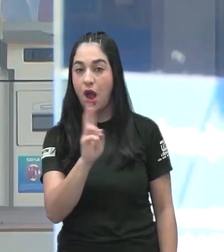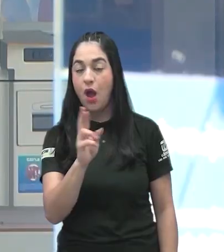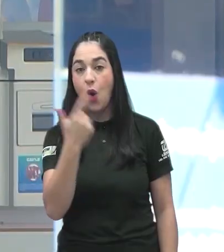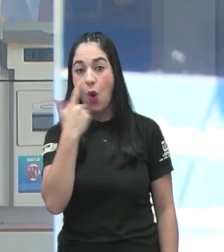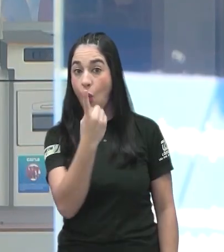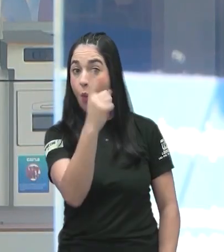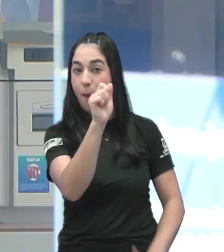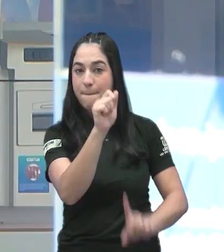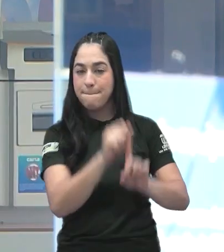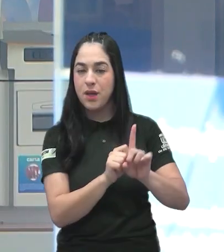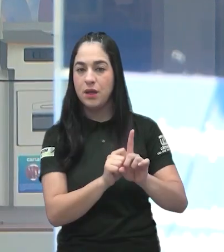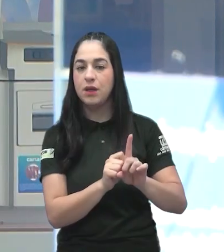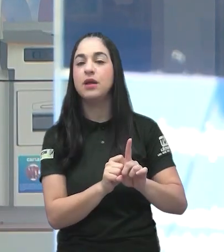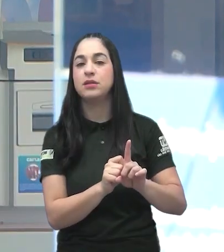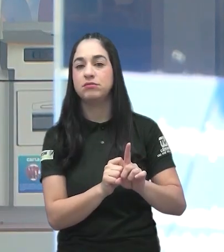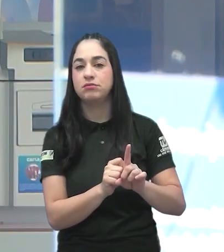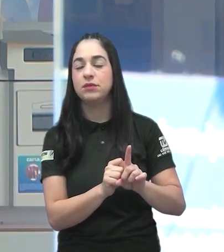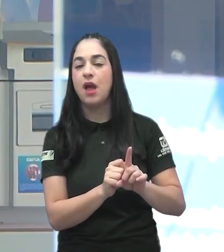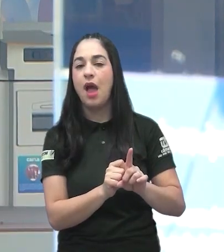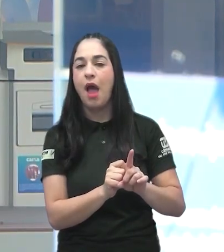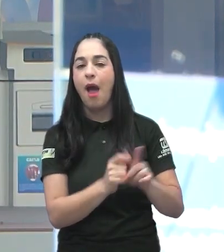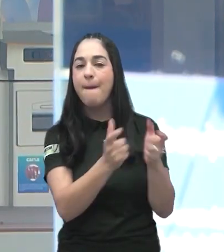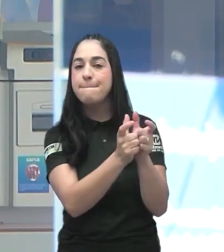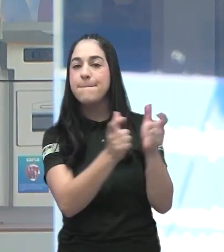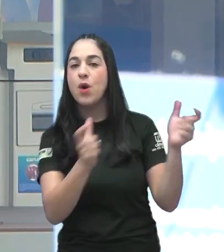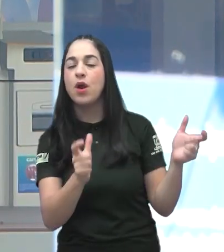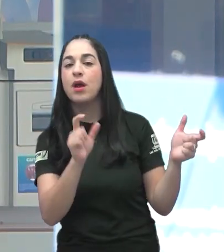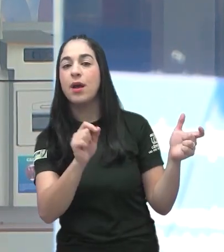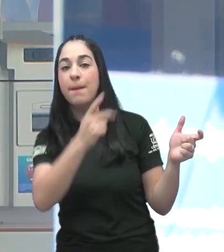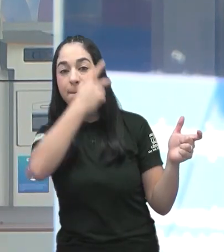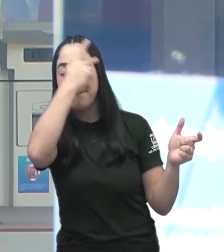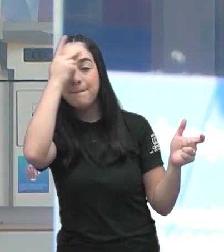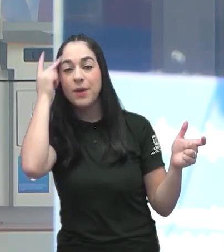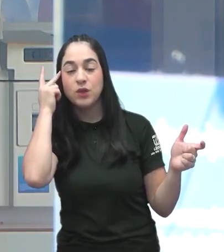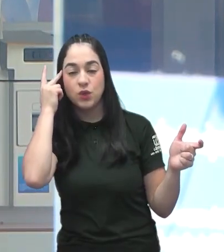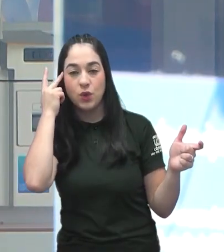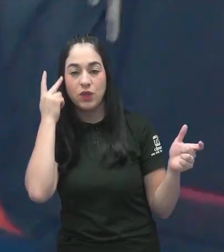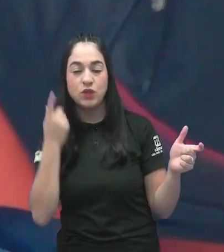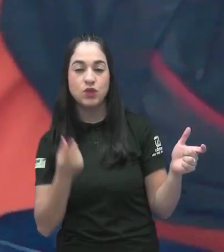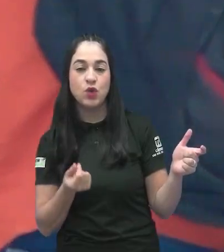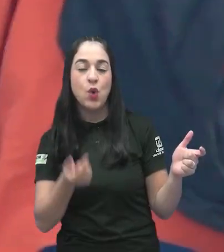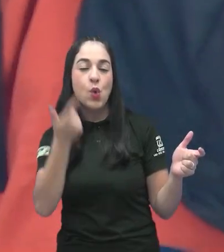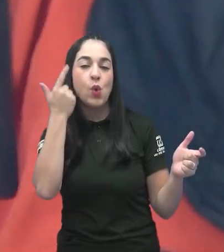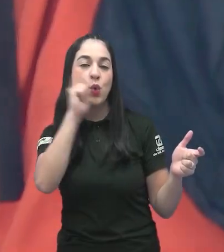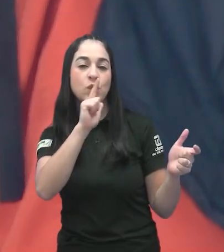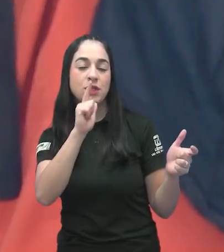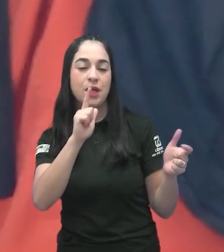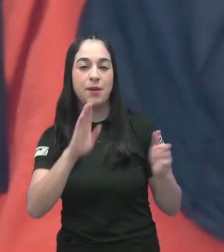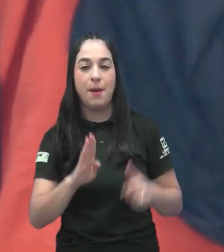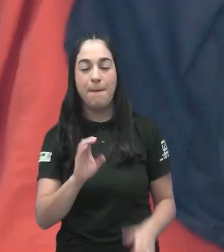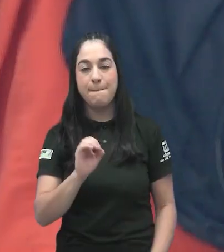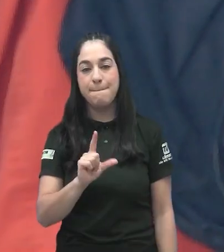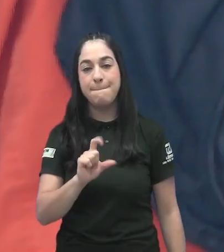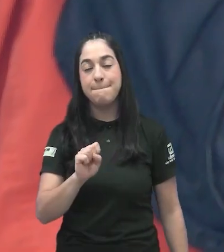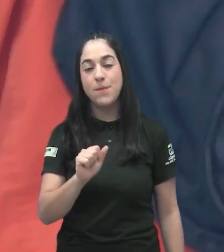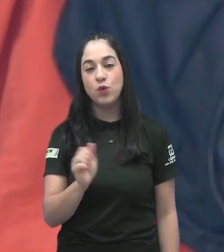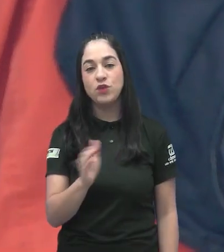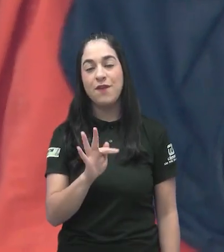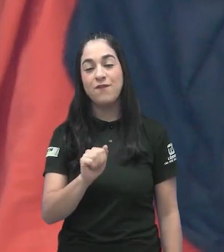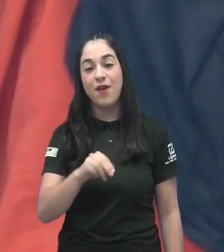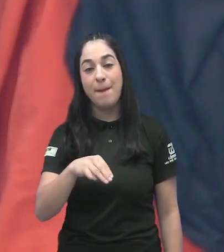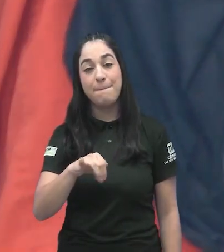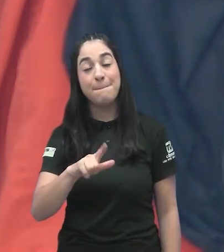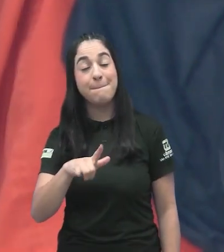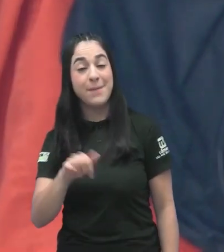apostas em um único mês veio da renda de beneficiários do Bolsa Família, situação que pressiona o poder